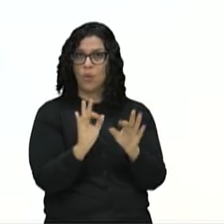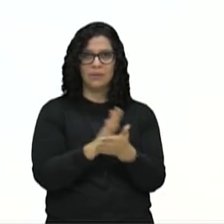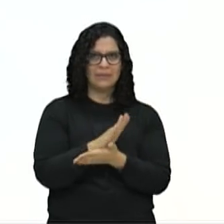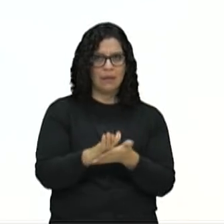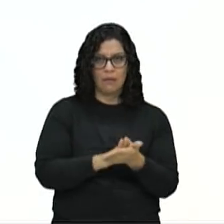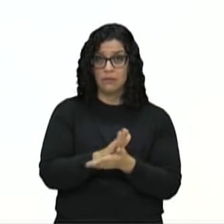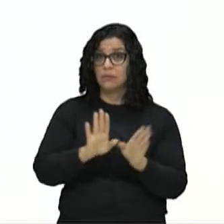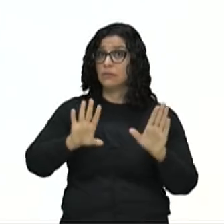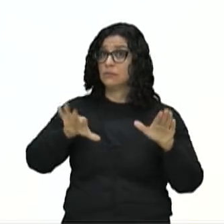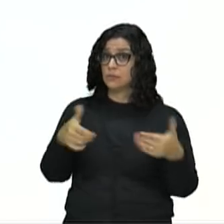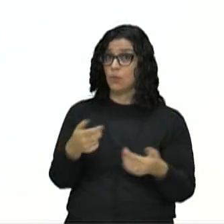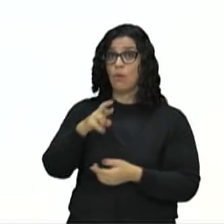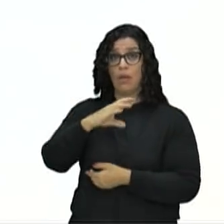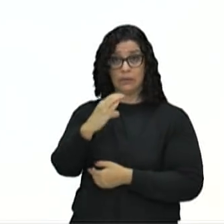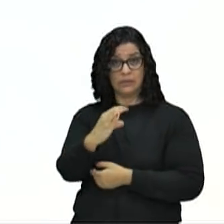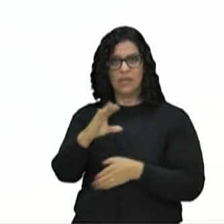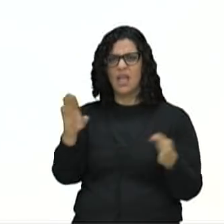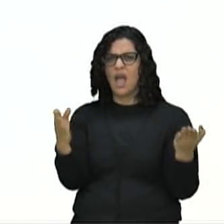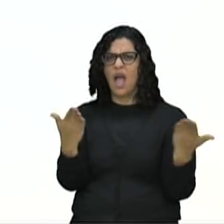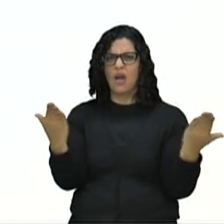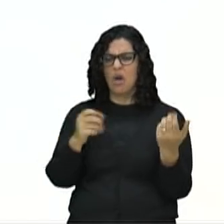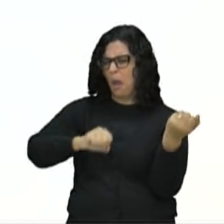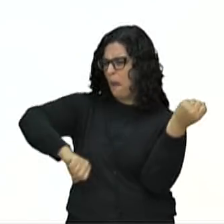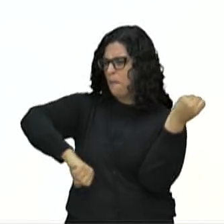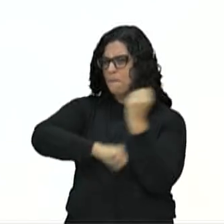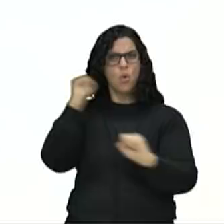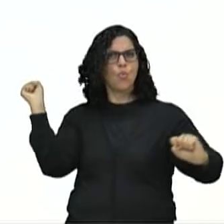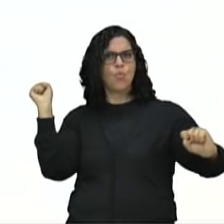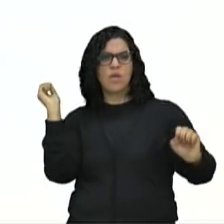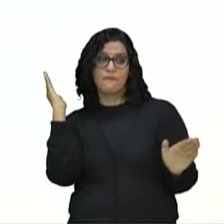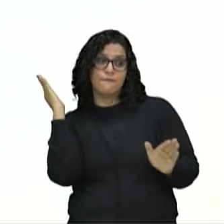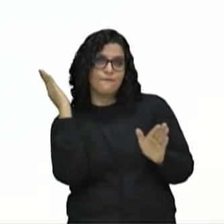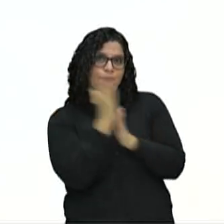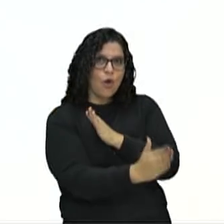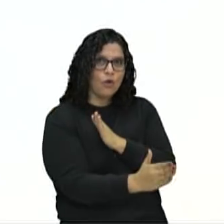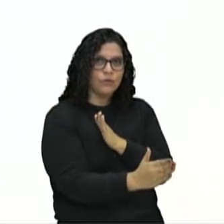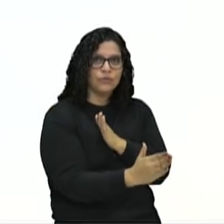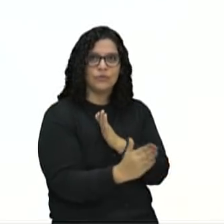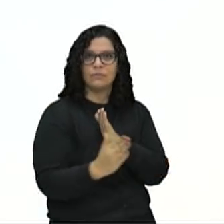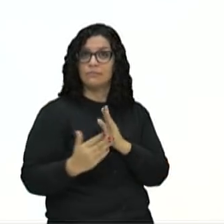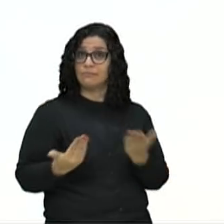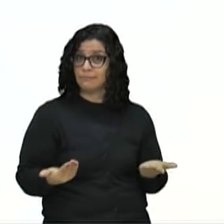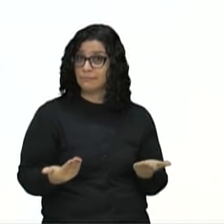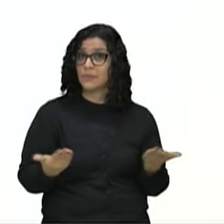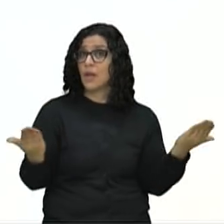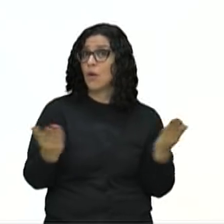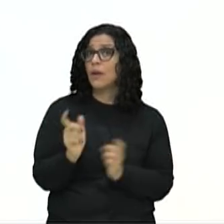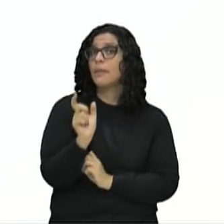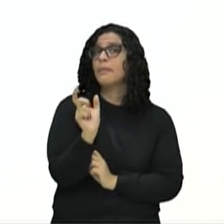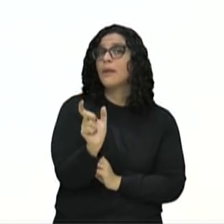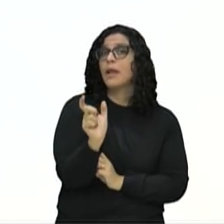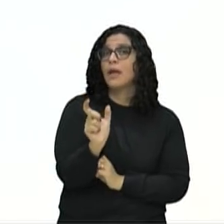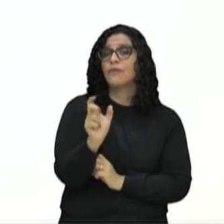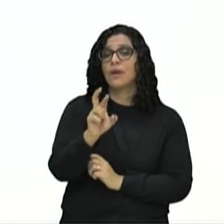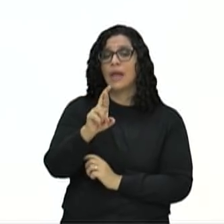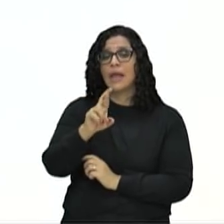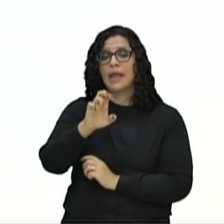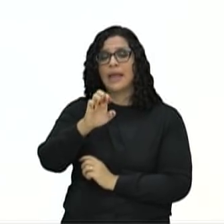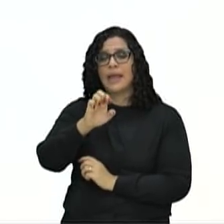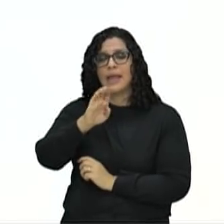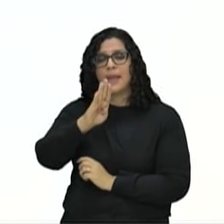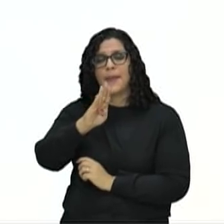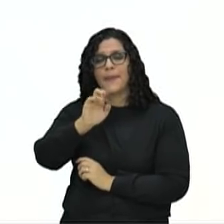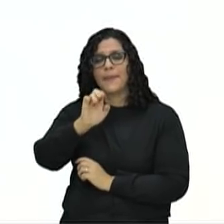Assim, Crusoe se rebela e foge de casa. A palavra